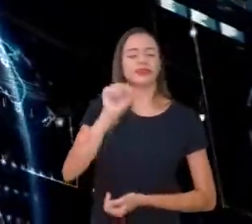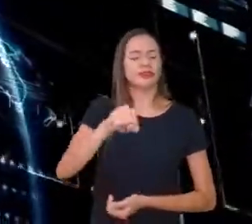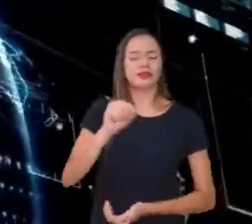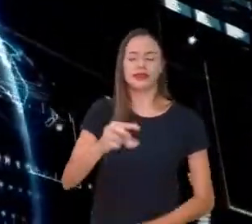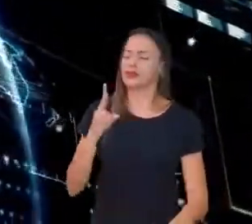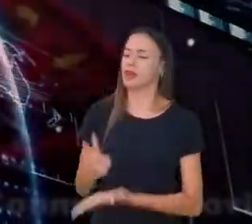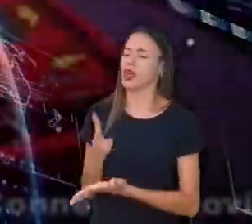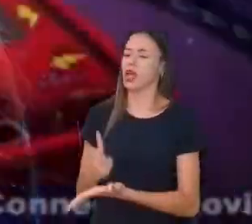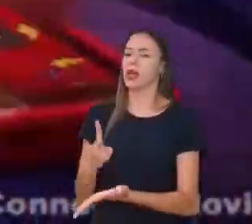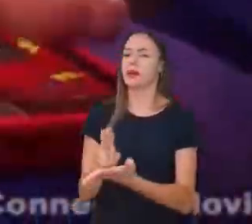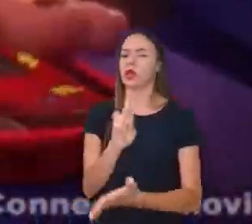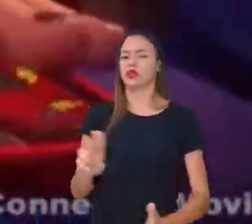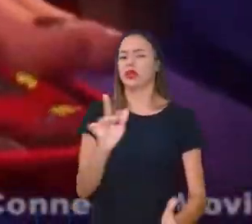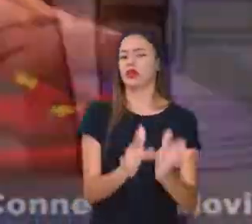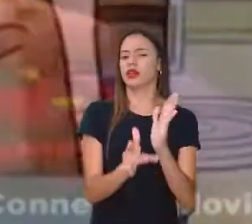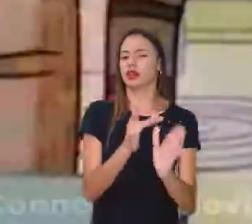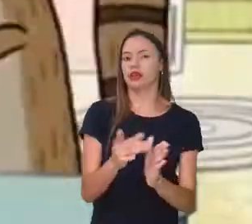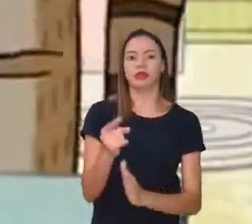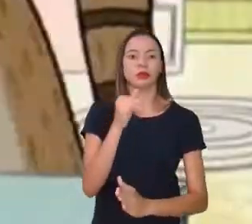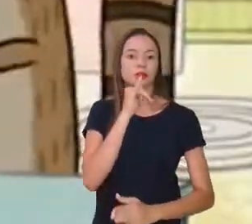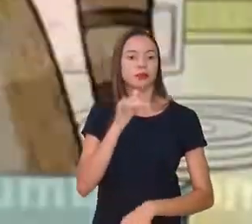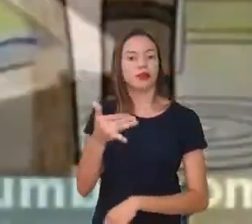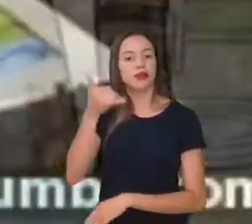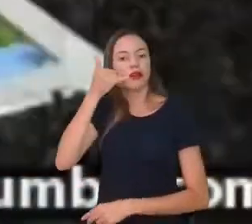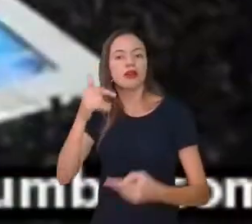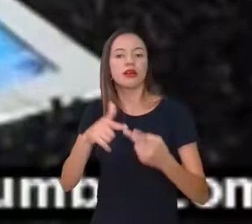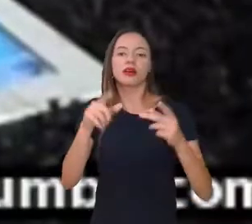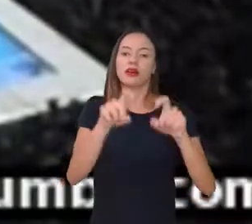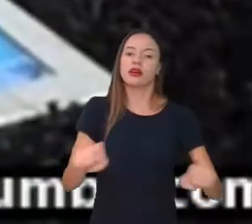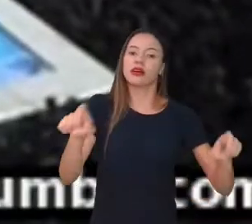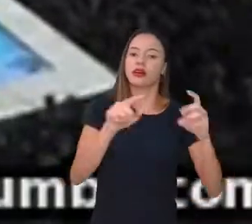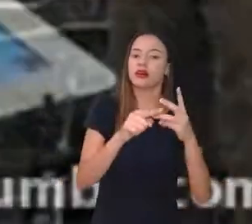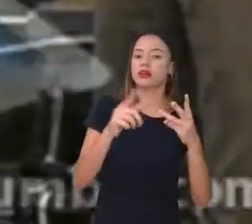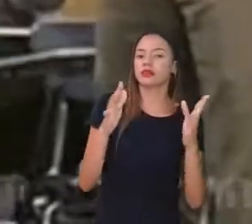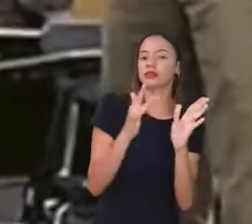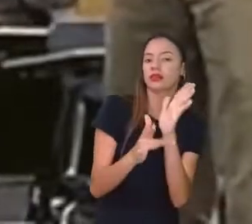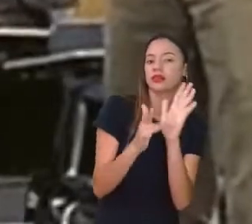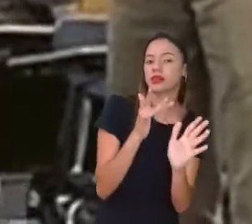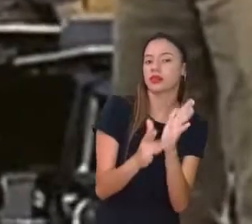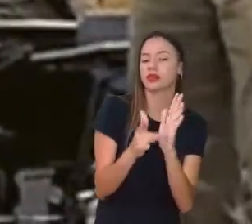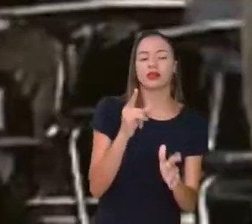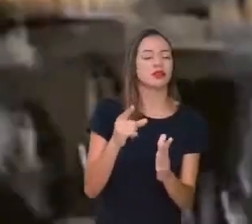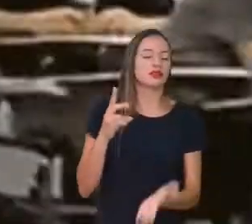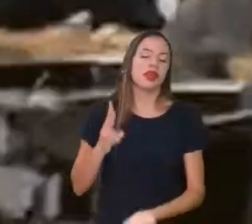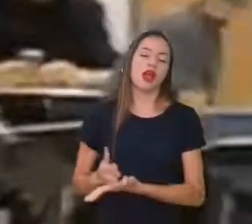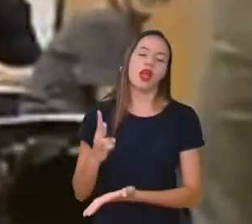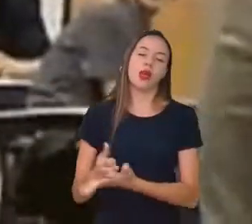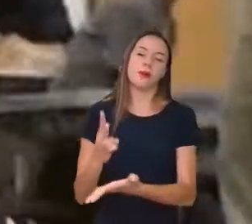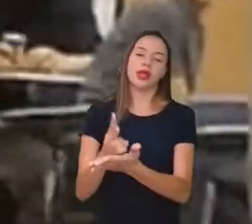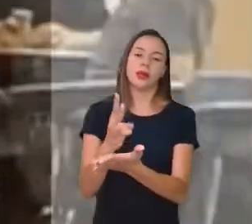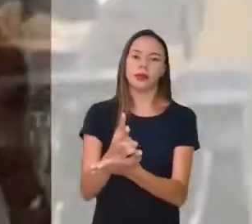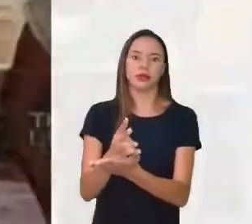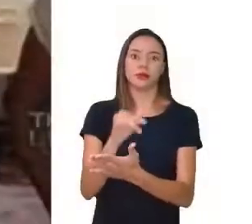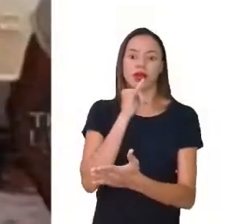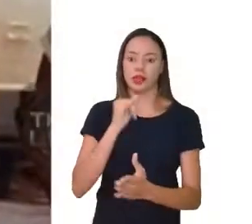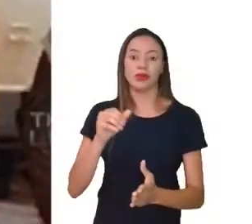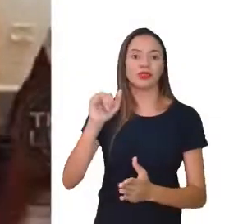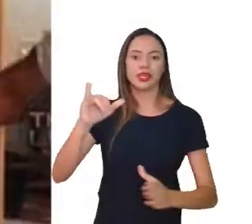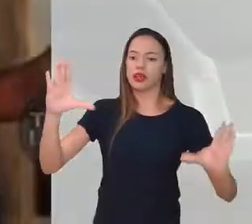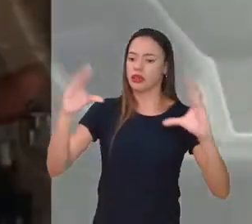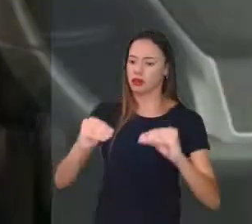sempre conectados. Nossos celulares, computadores, tablets estão conectados ainda que desligados,